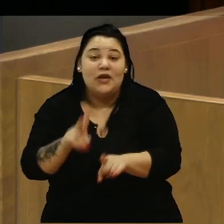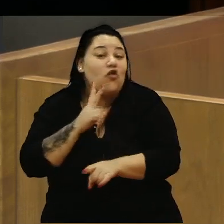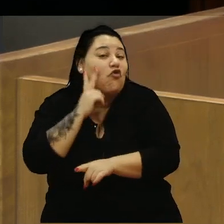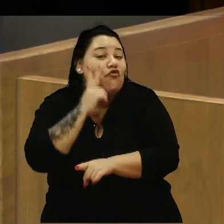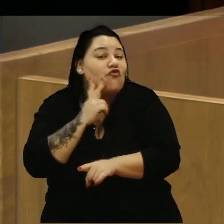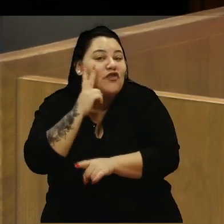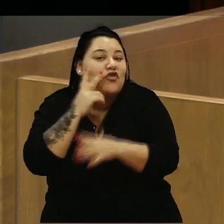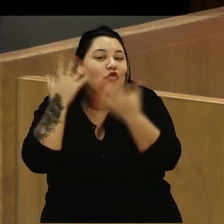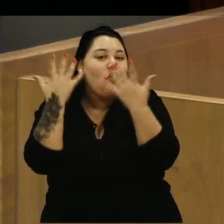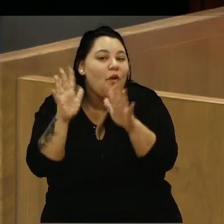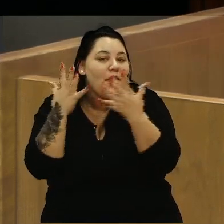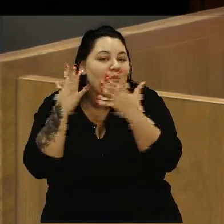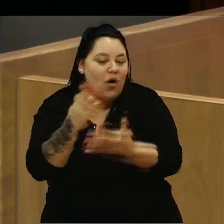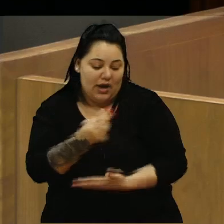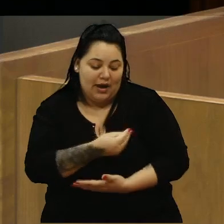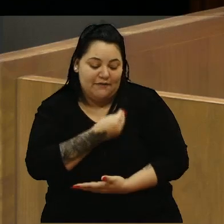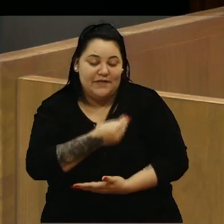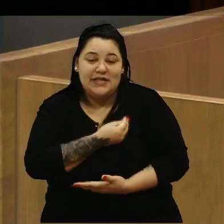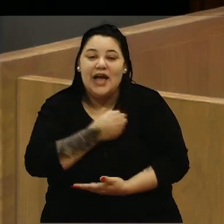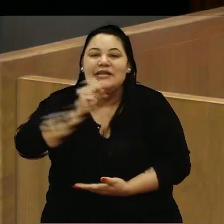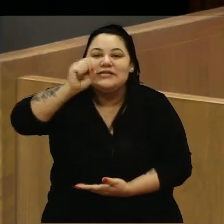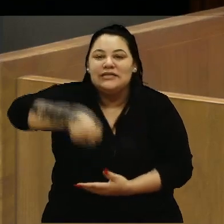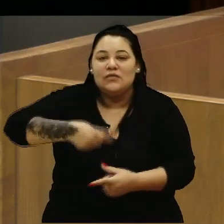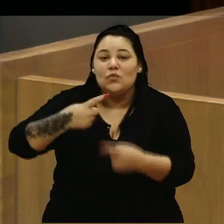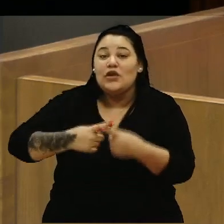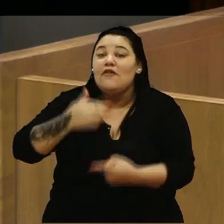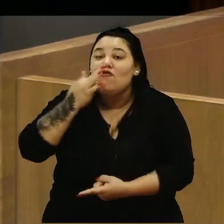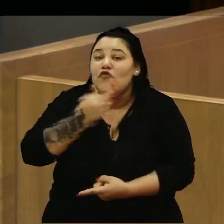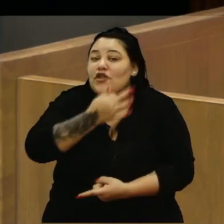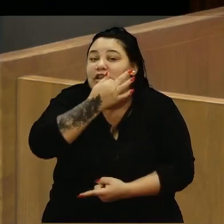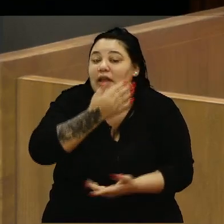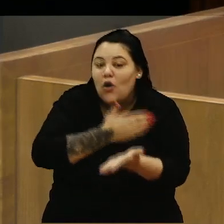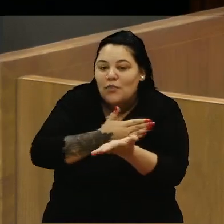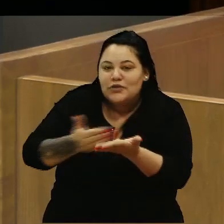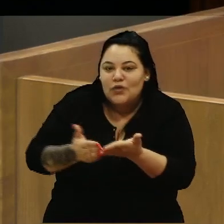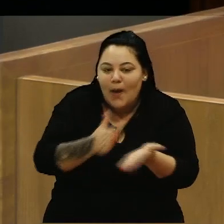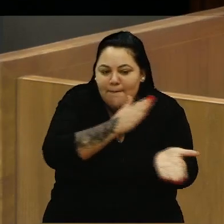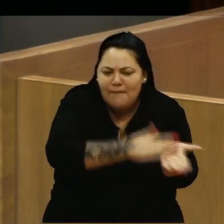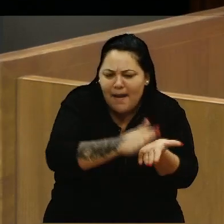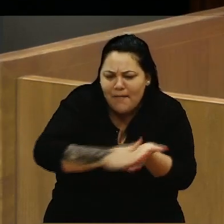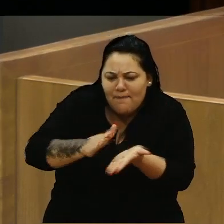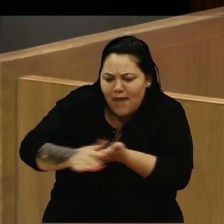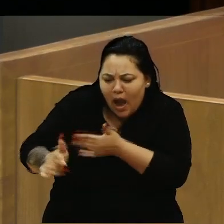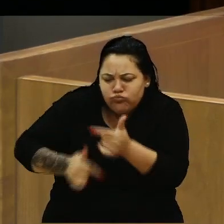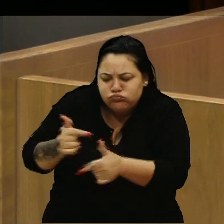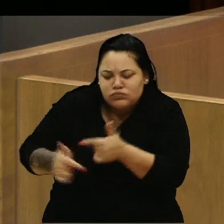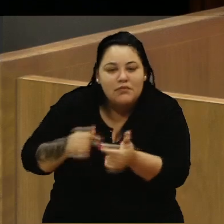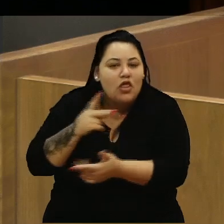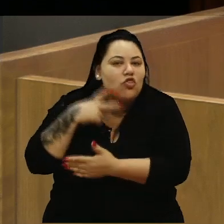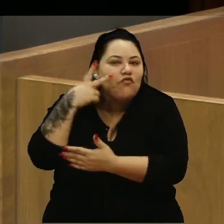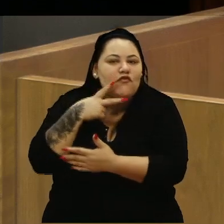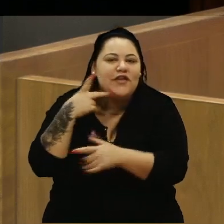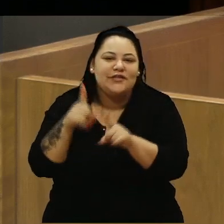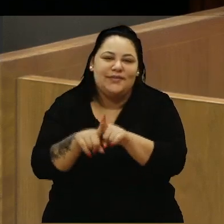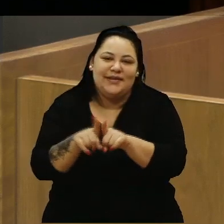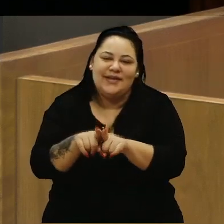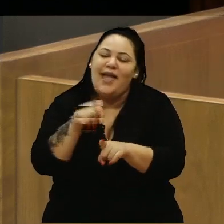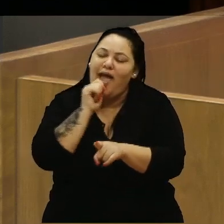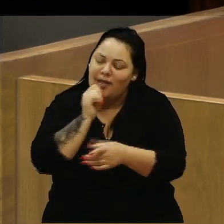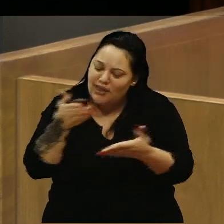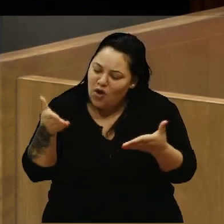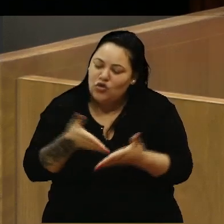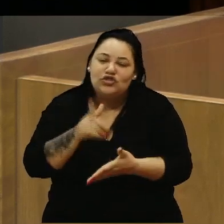a vida. Sim, porque Forqueta iniciou com a produção de vinhos. E hoje ainda se mantém como a